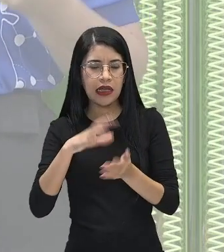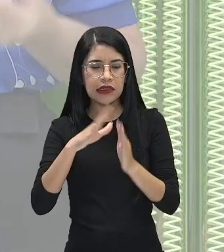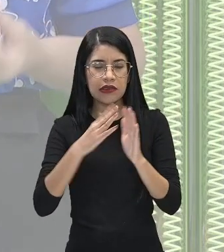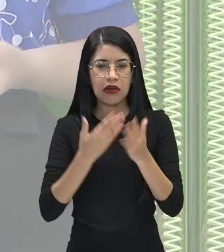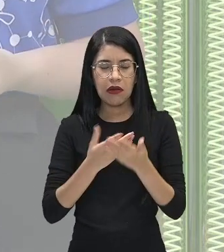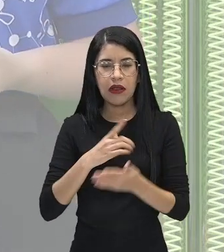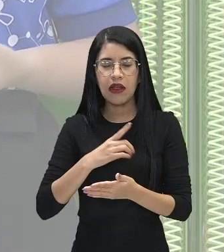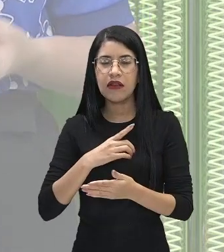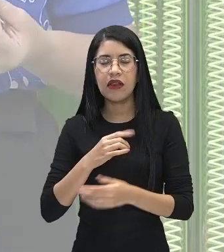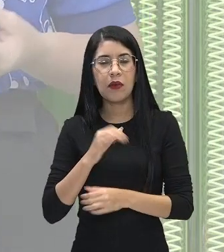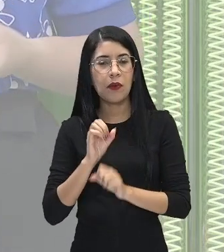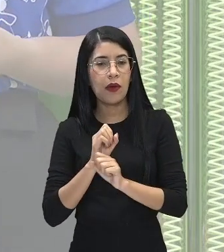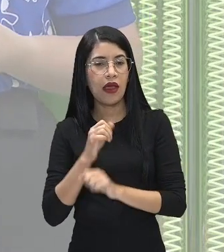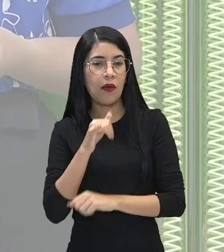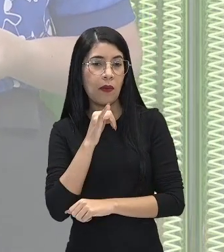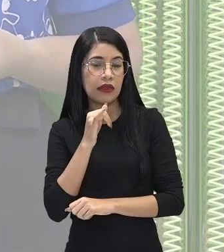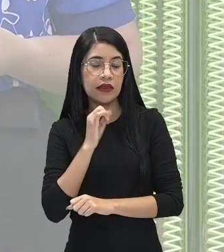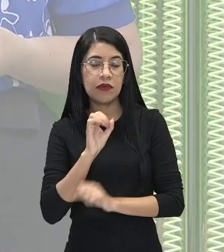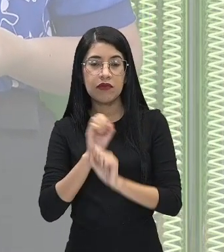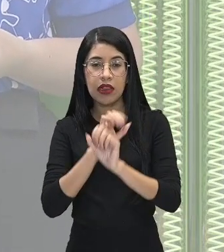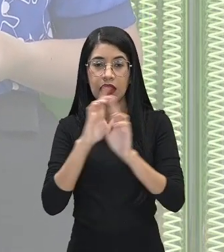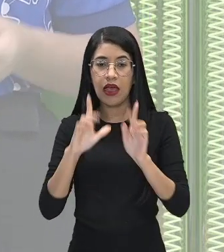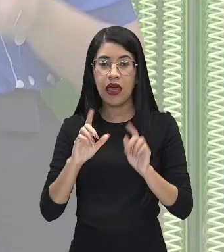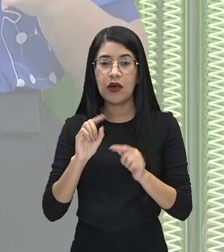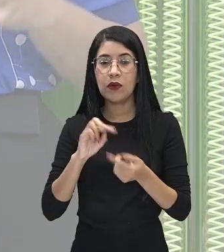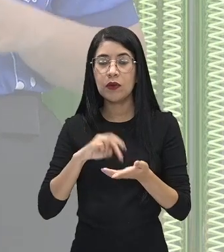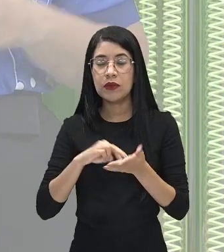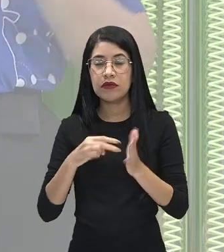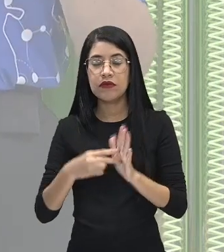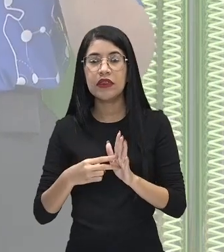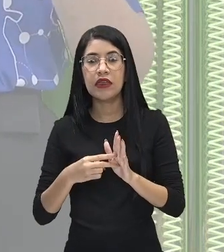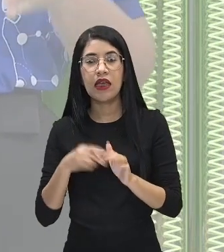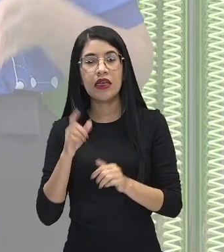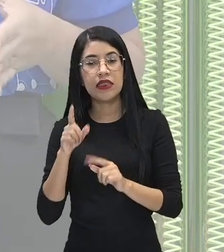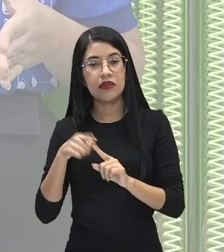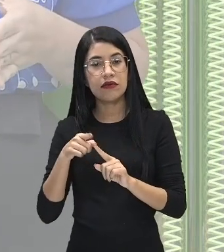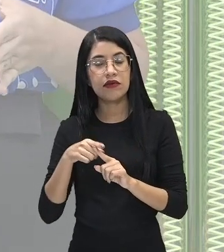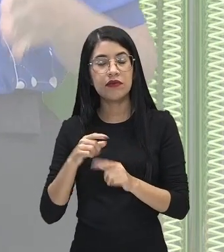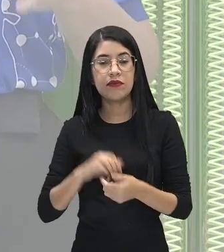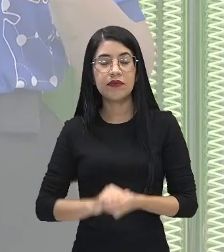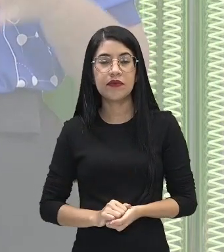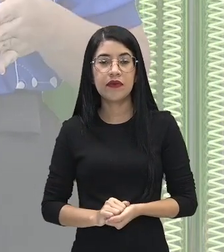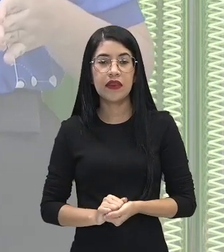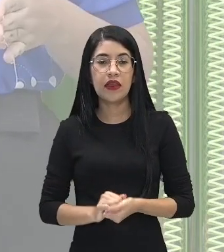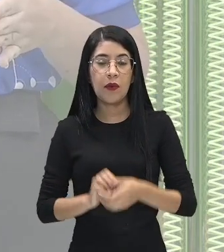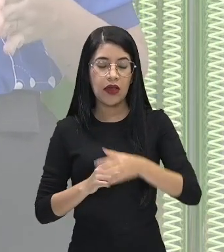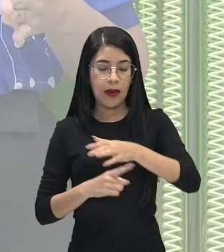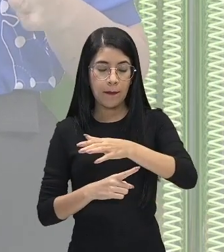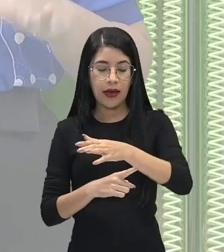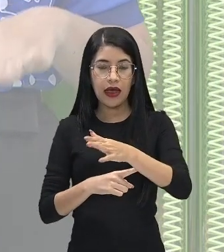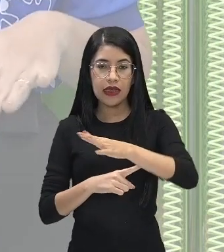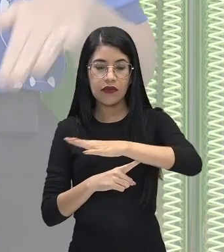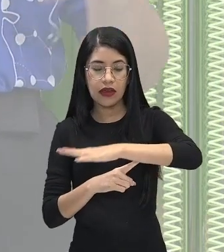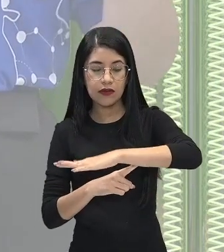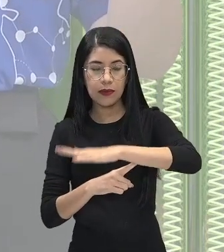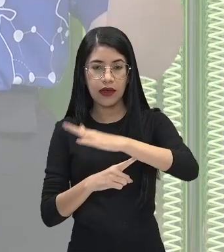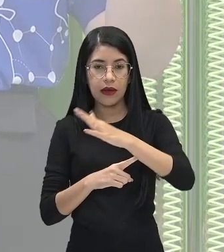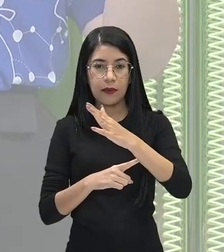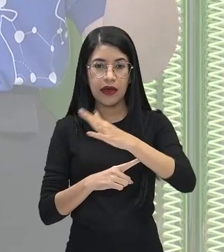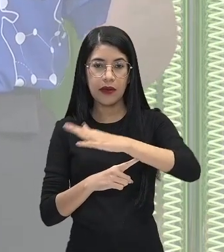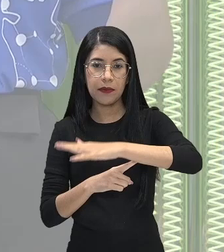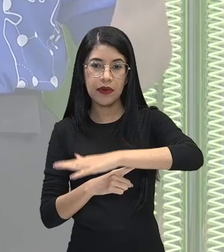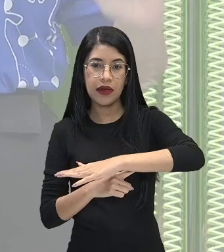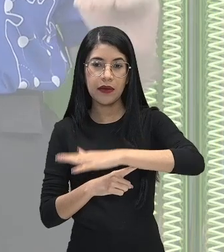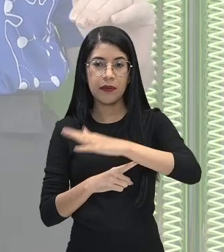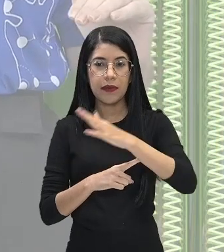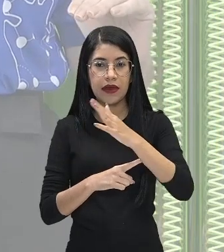é um exemplo bem clássico do que seria uma alavanca interfixa. Então aquela base da gangorra fica bem no meio, né? Enquanto as crianças